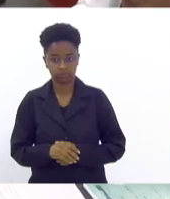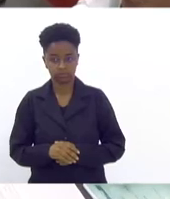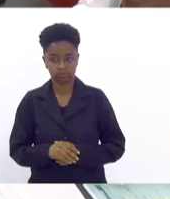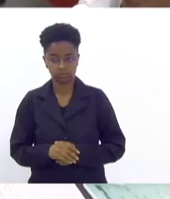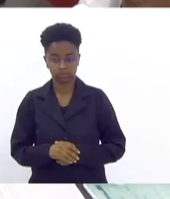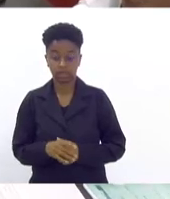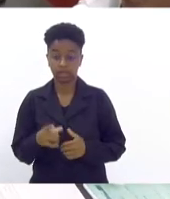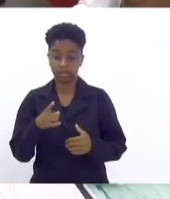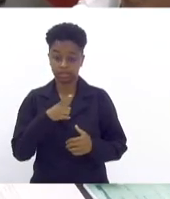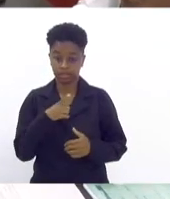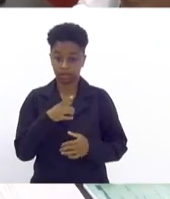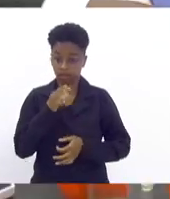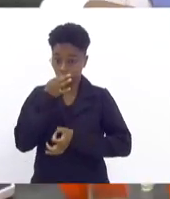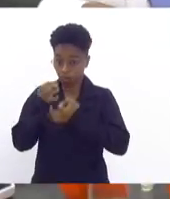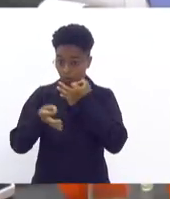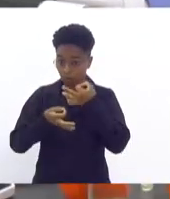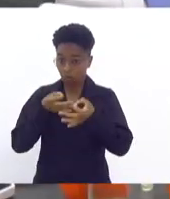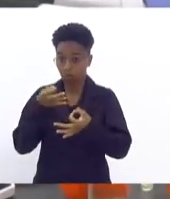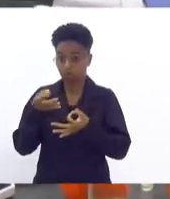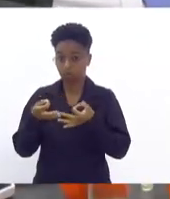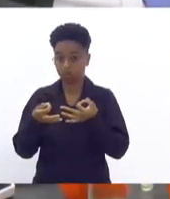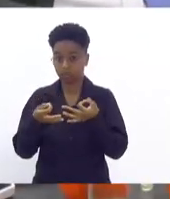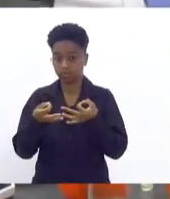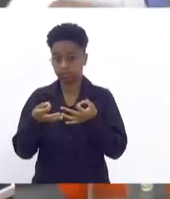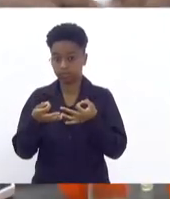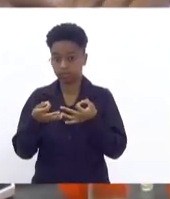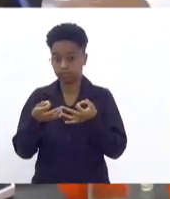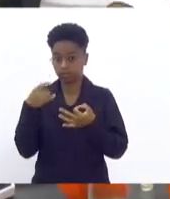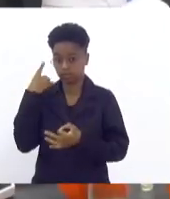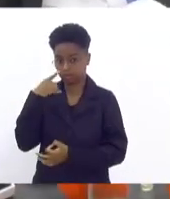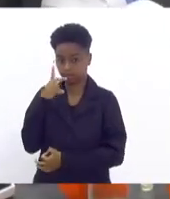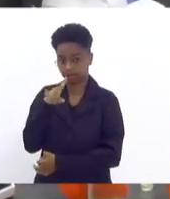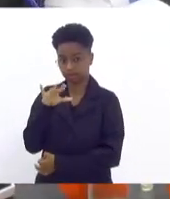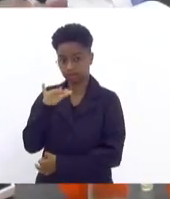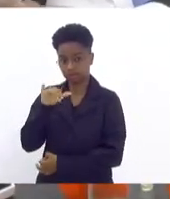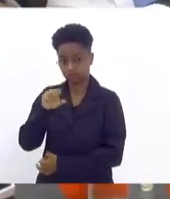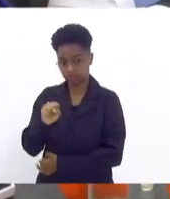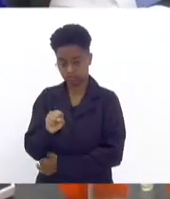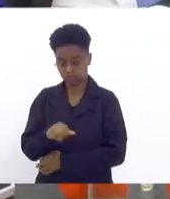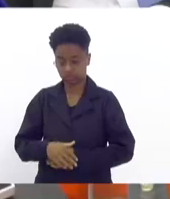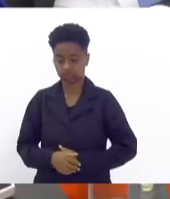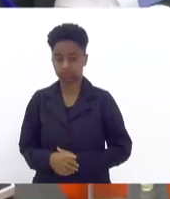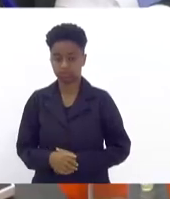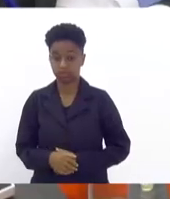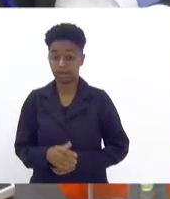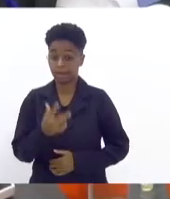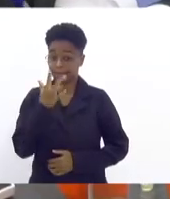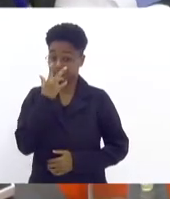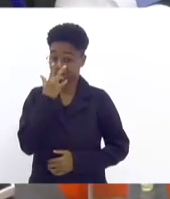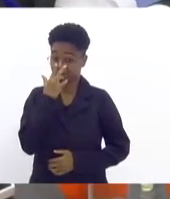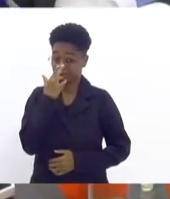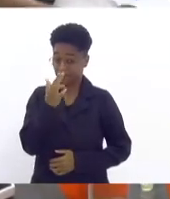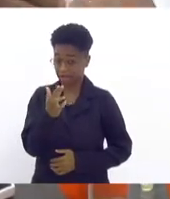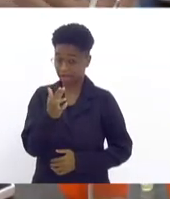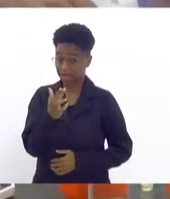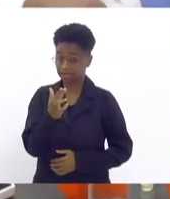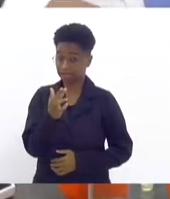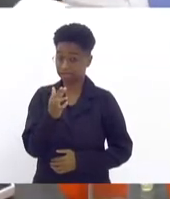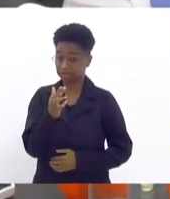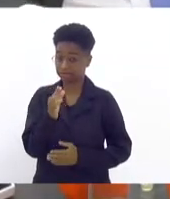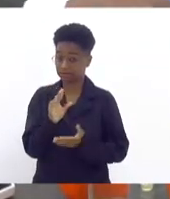Existe aqui um comentário, deputado Vinícius, que me parece que falta